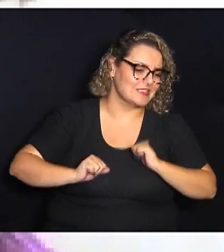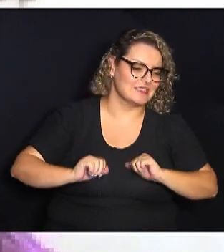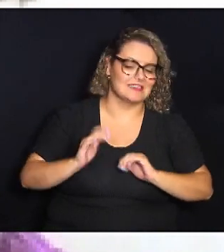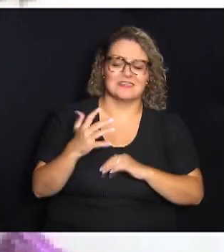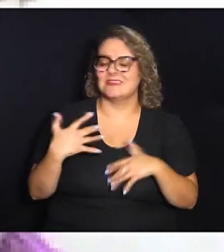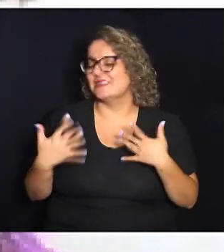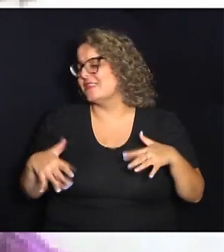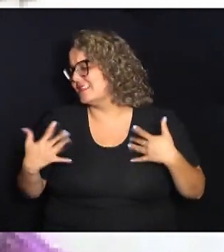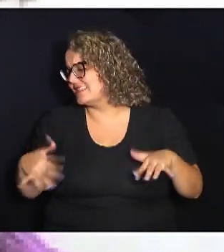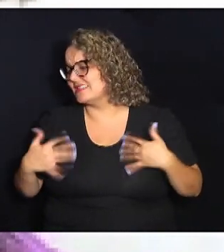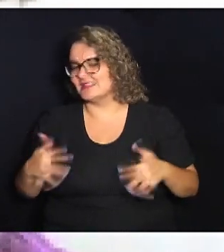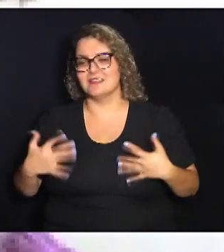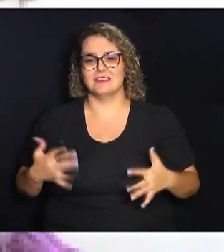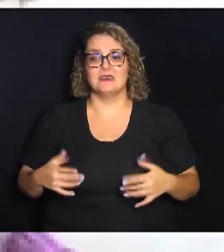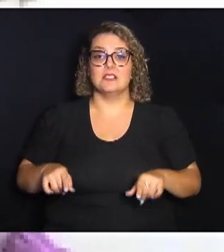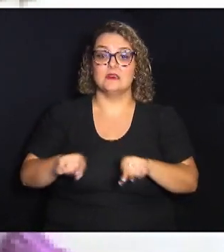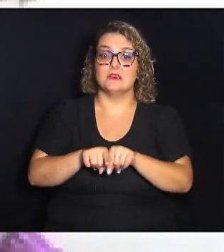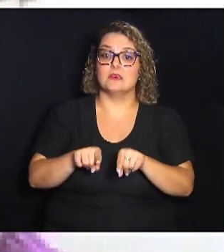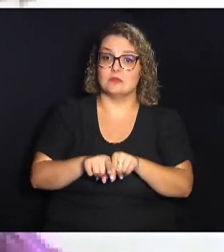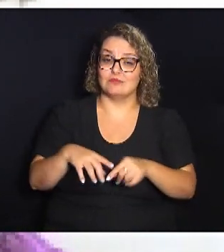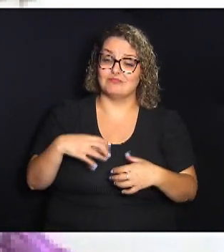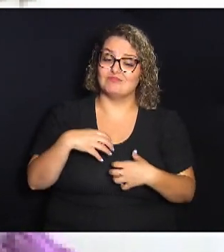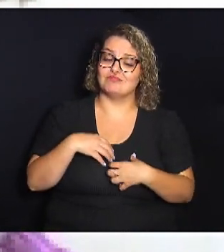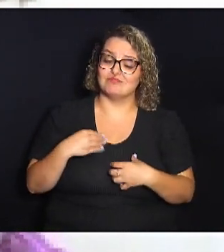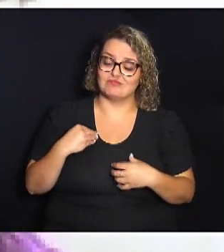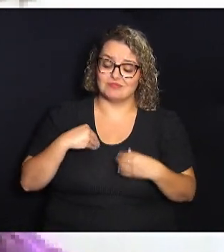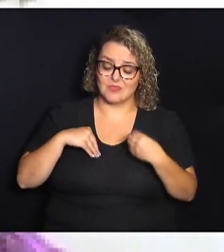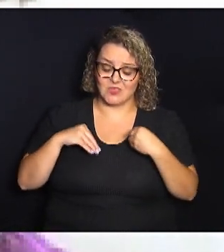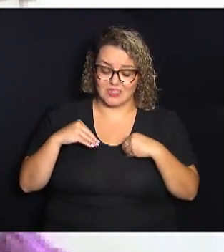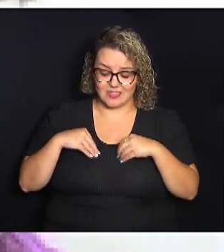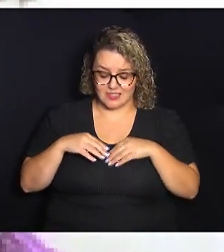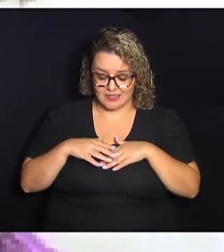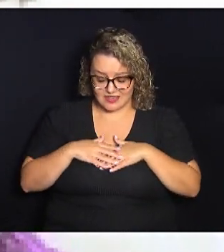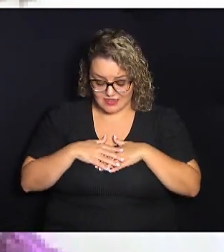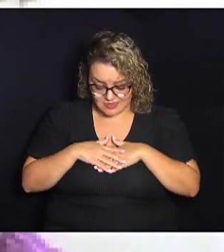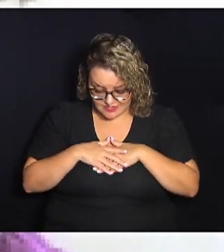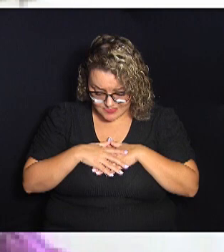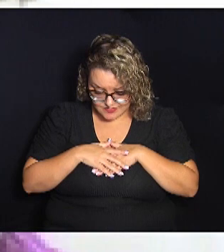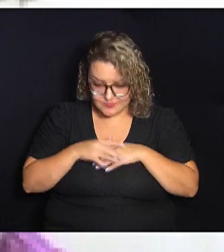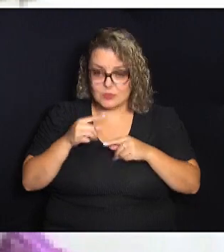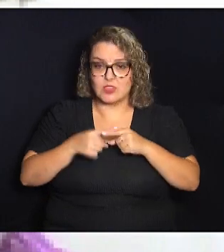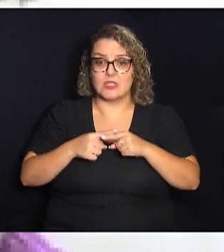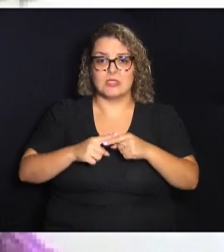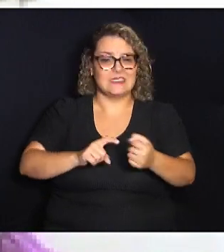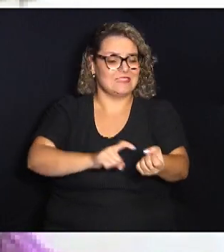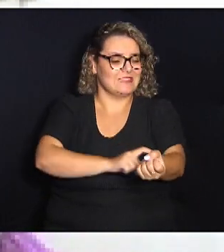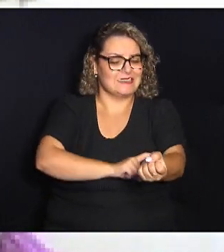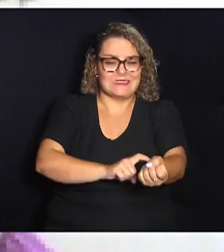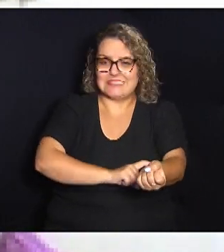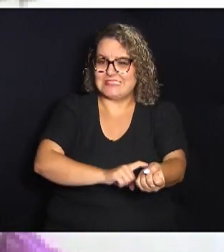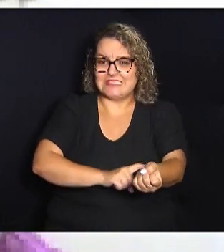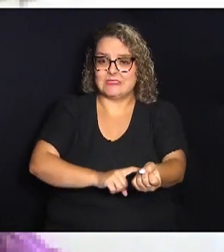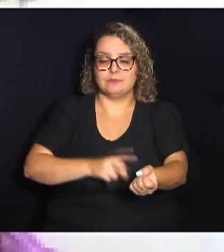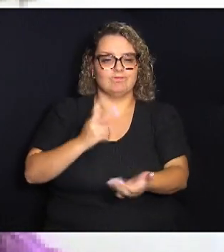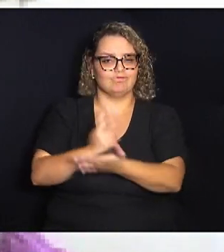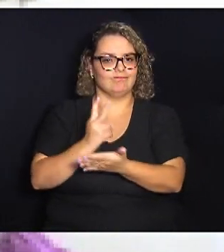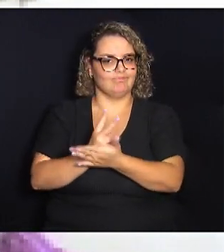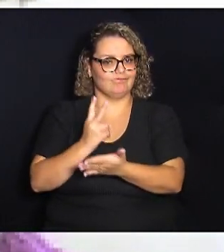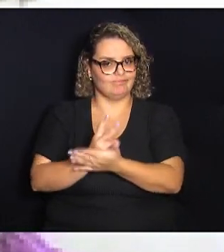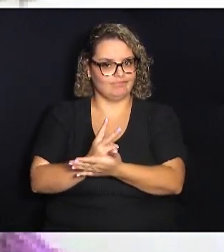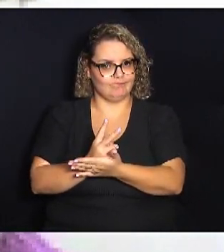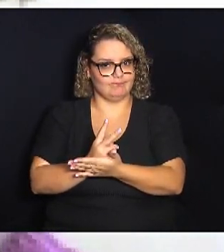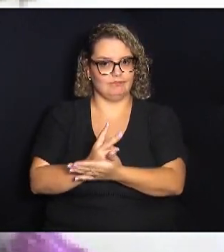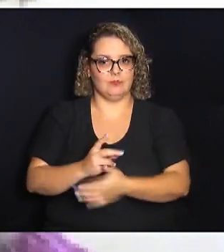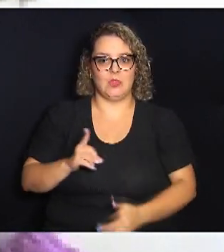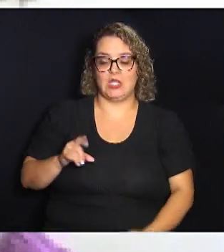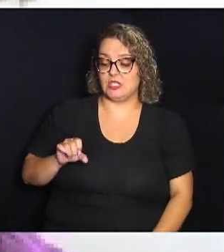mulheres apresentam inclusive sintomas de depressão, porque a irritabilidade ela começa a acontecer com muita frequência. A